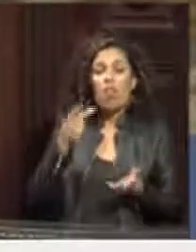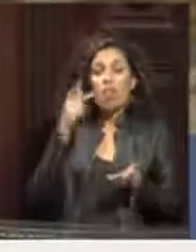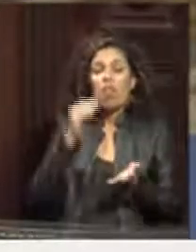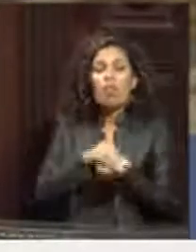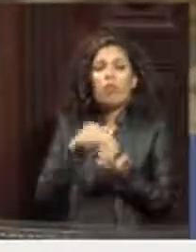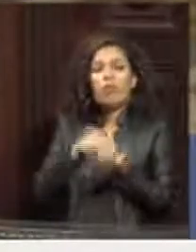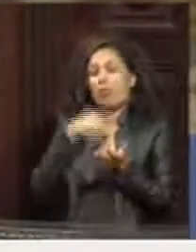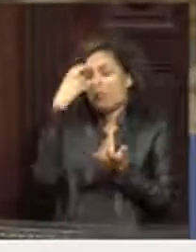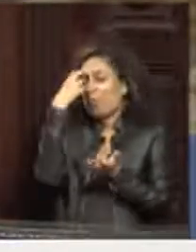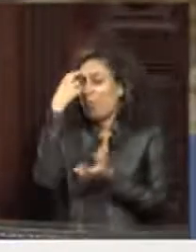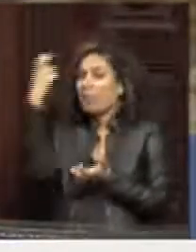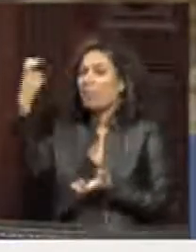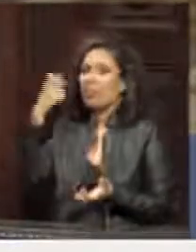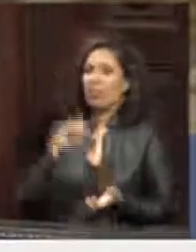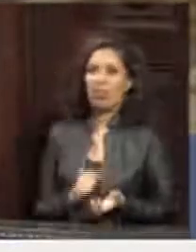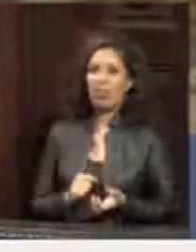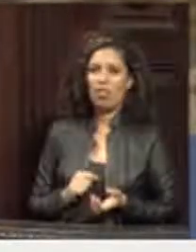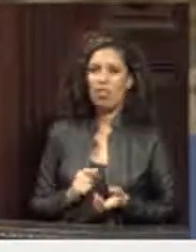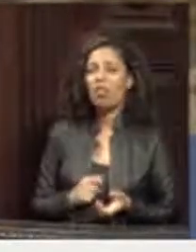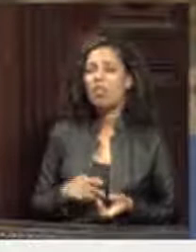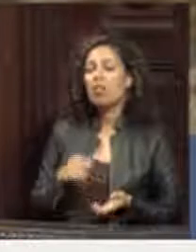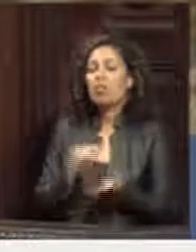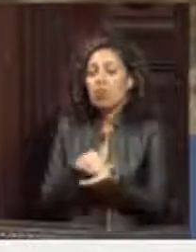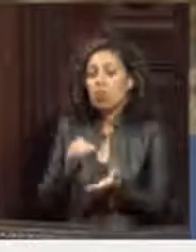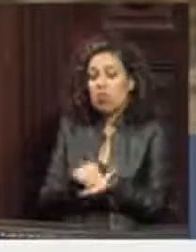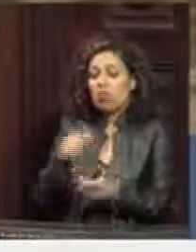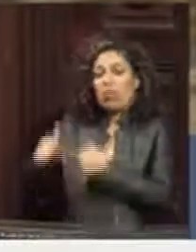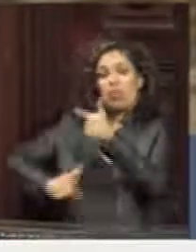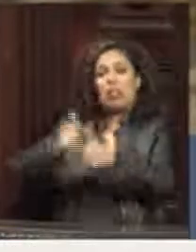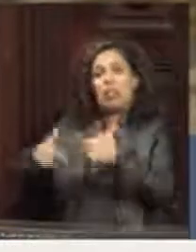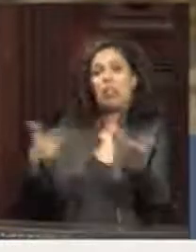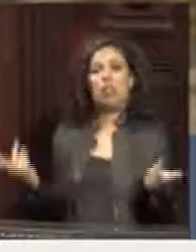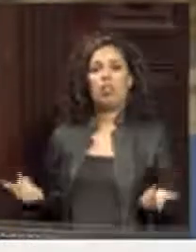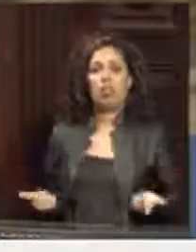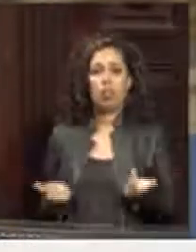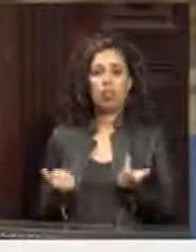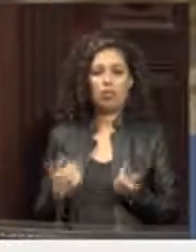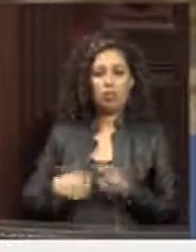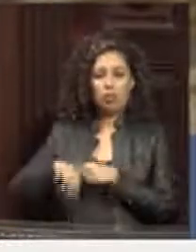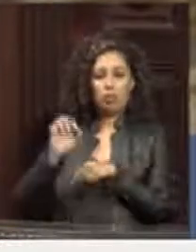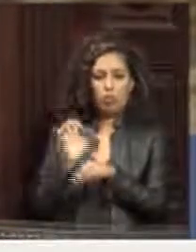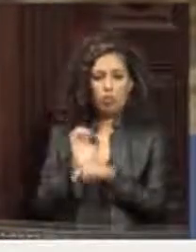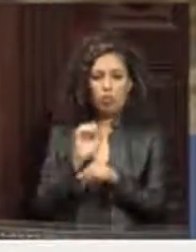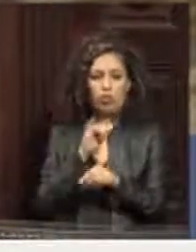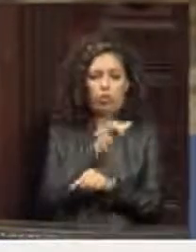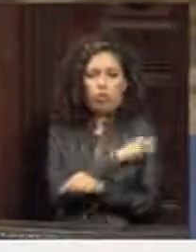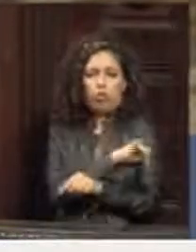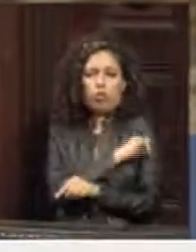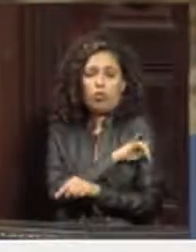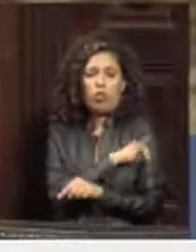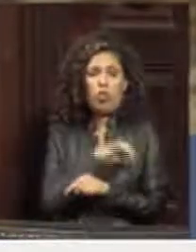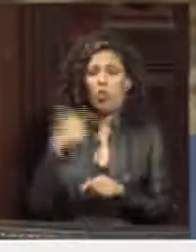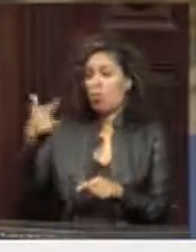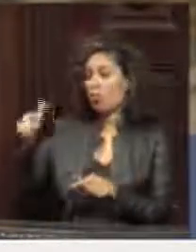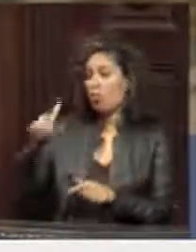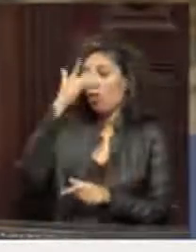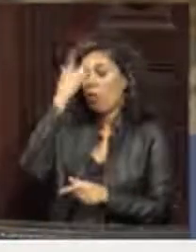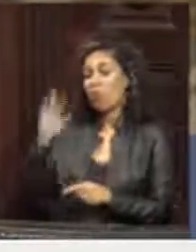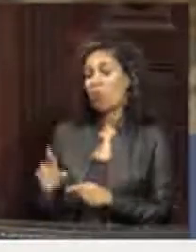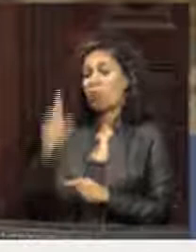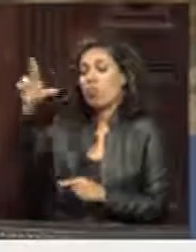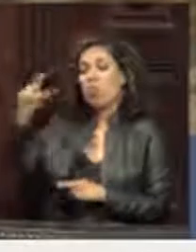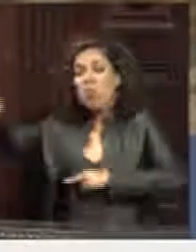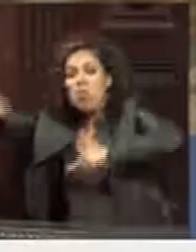e tecnologia? Aqui é a prioridade, o resto vamos sofrer. Estrada é um tema central. Vossa Excelência